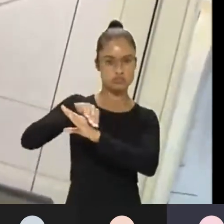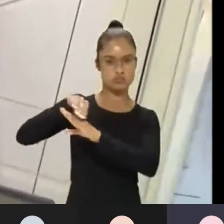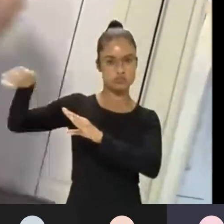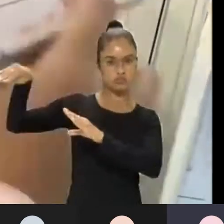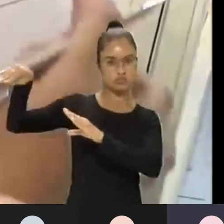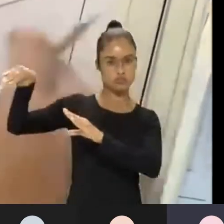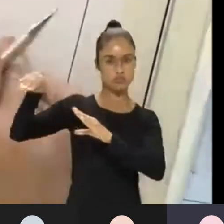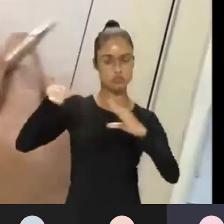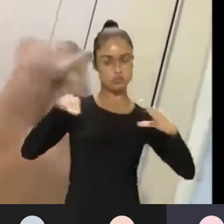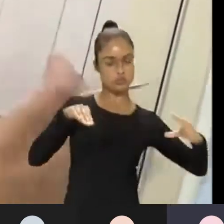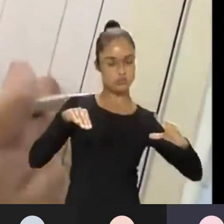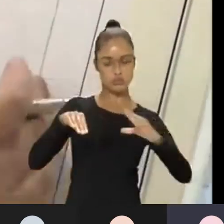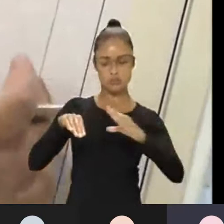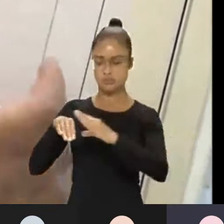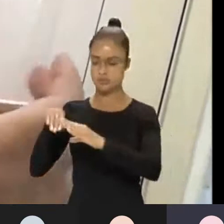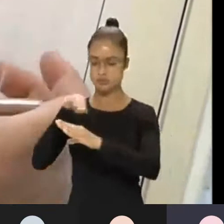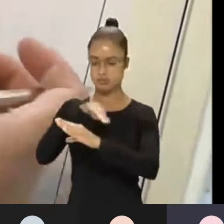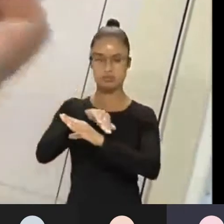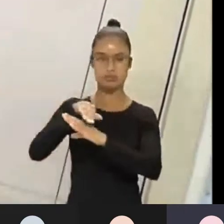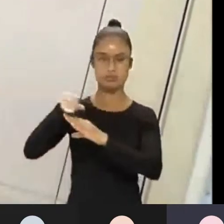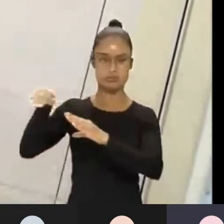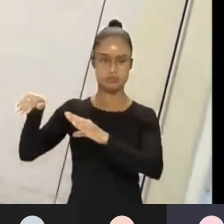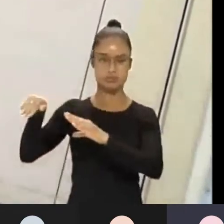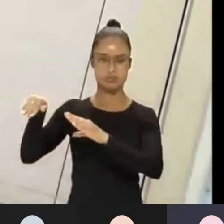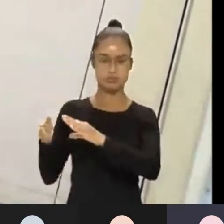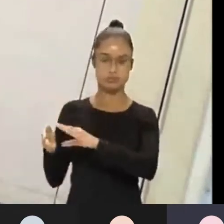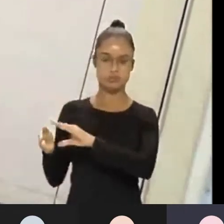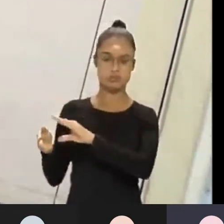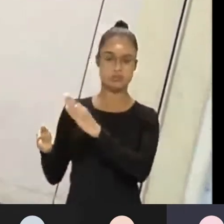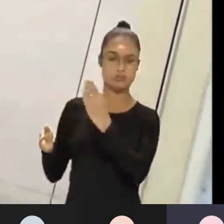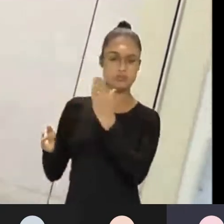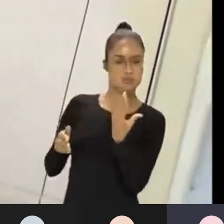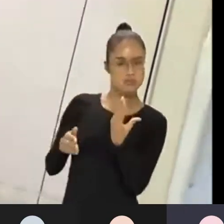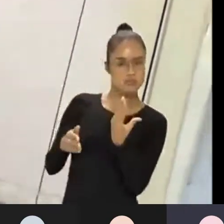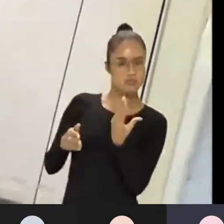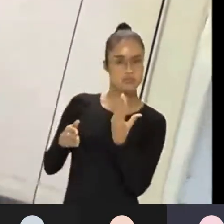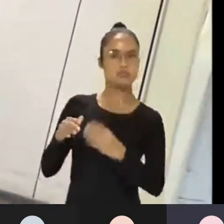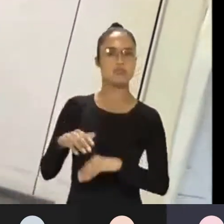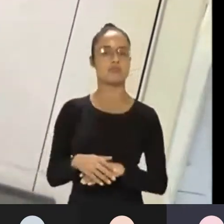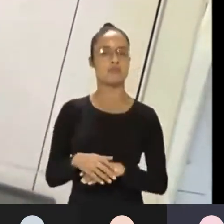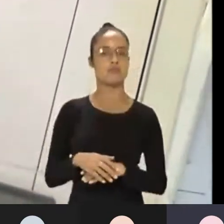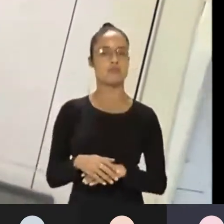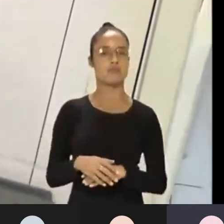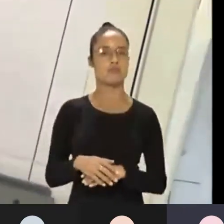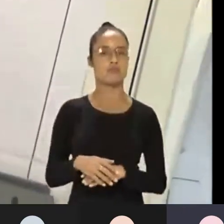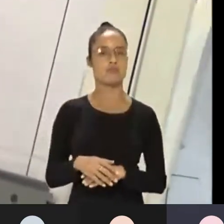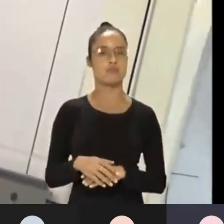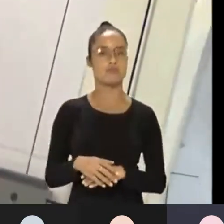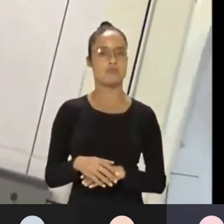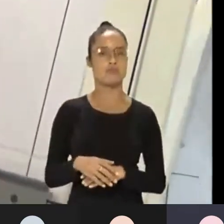faço a medida de comprimento, inverto o quadro,